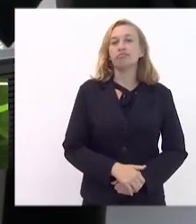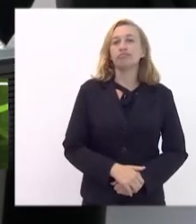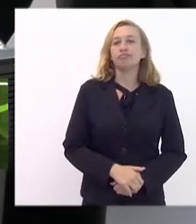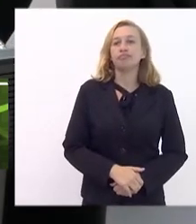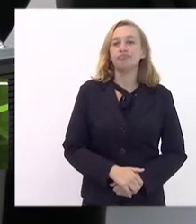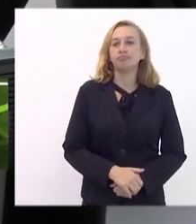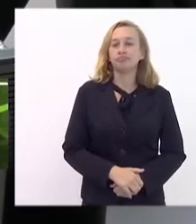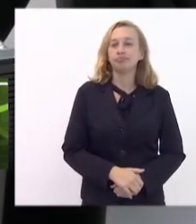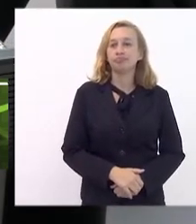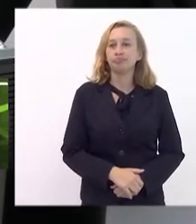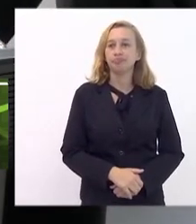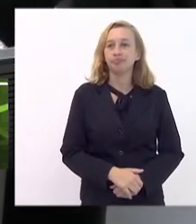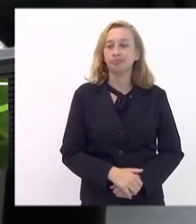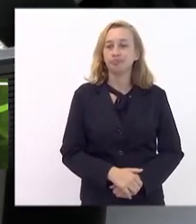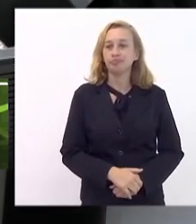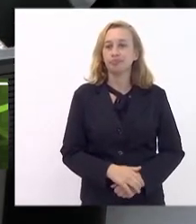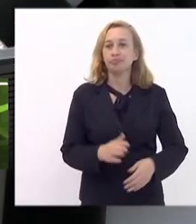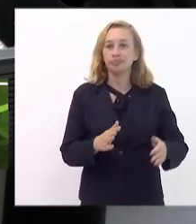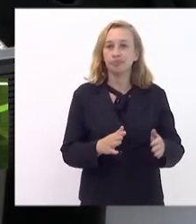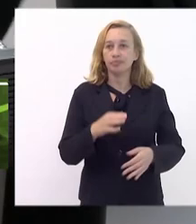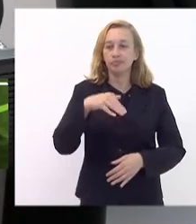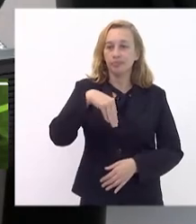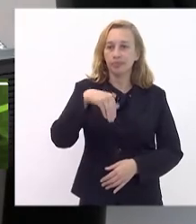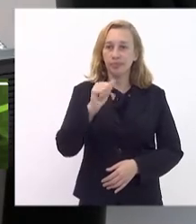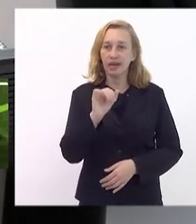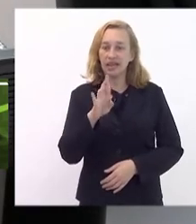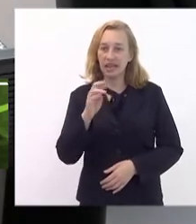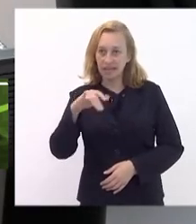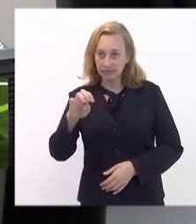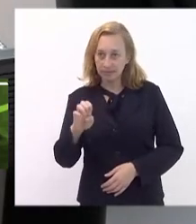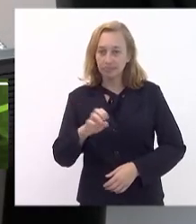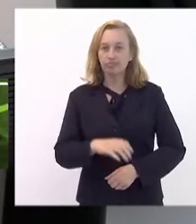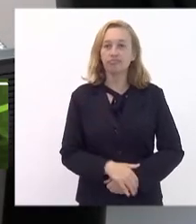da Marilene. Né?